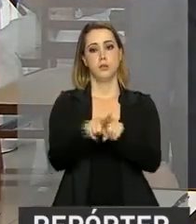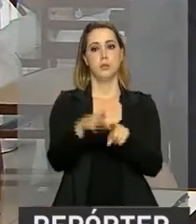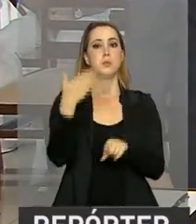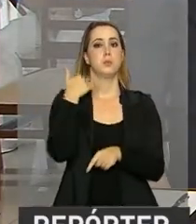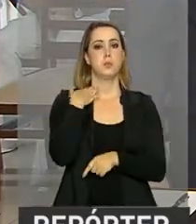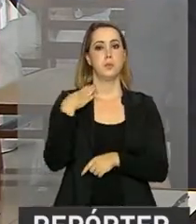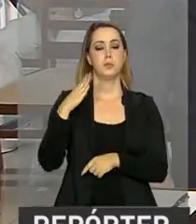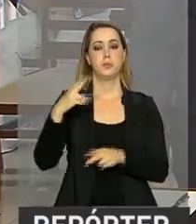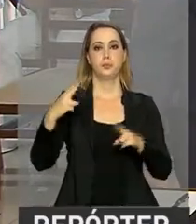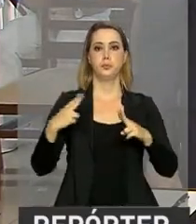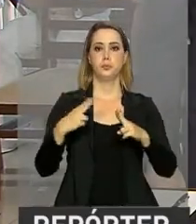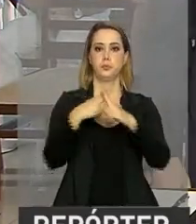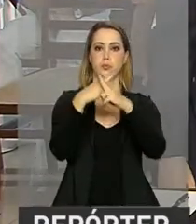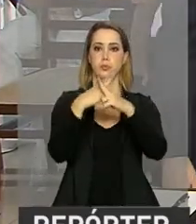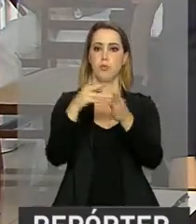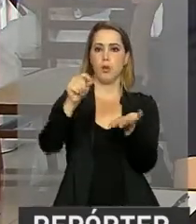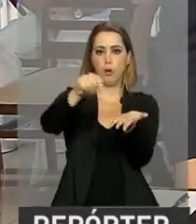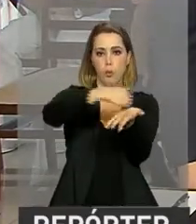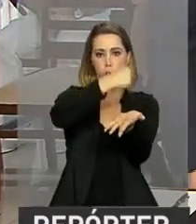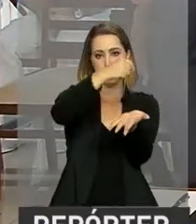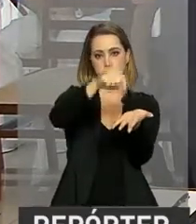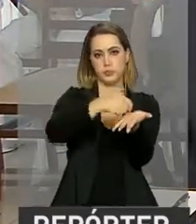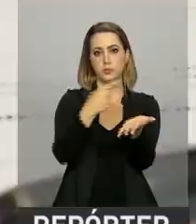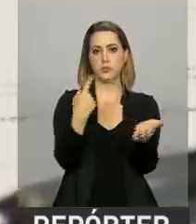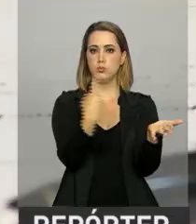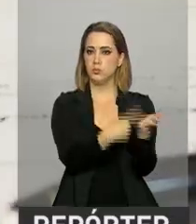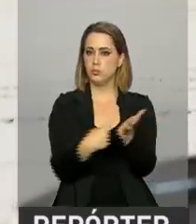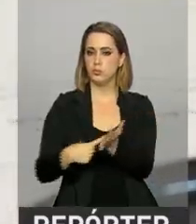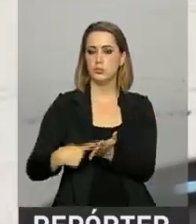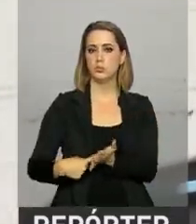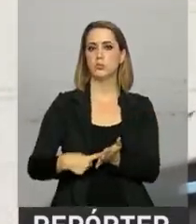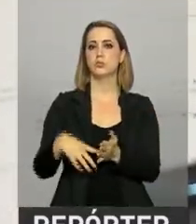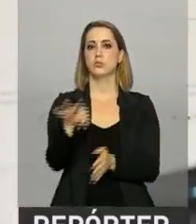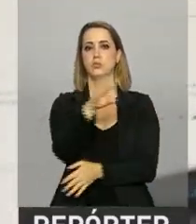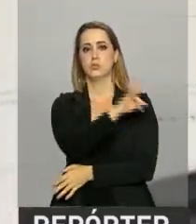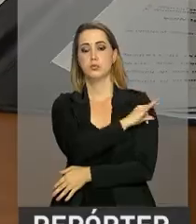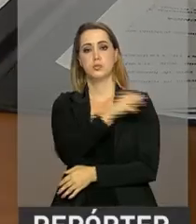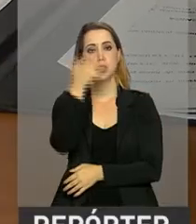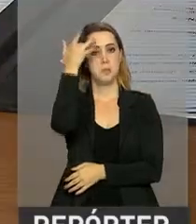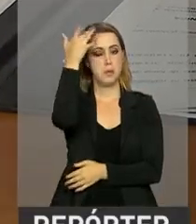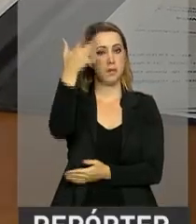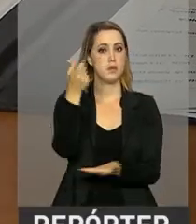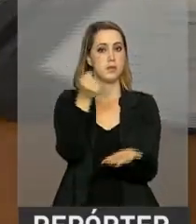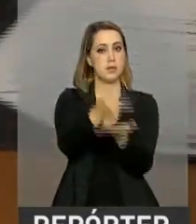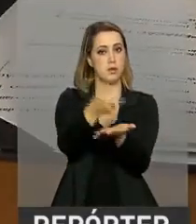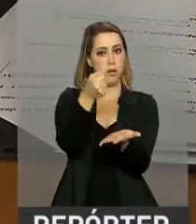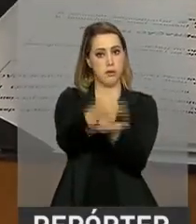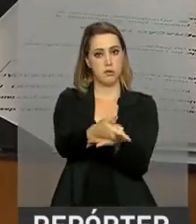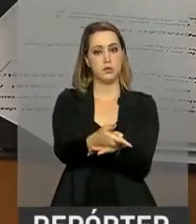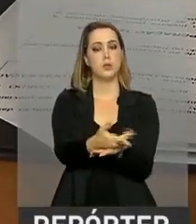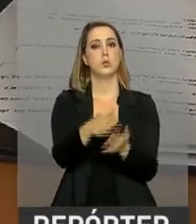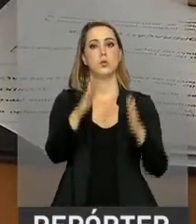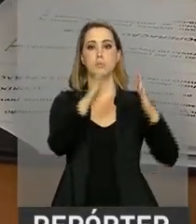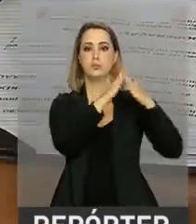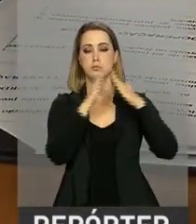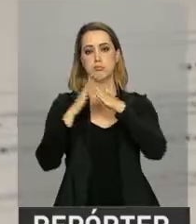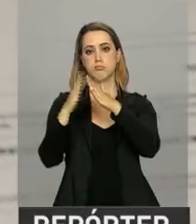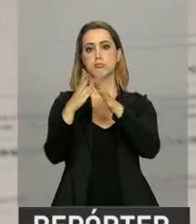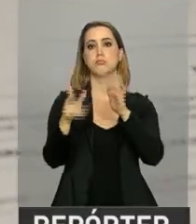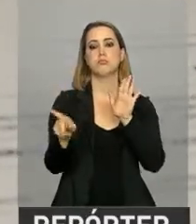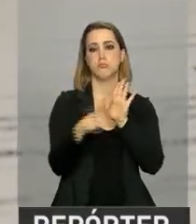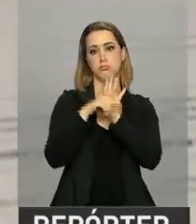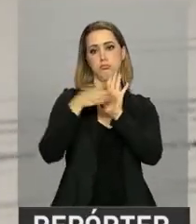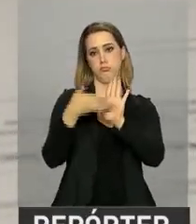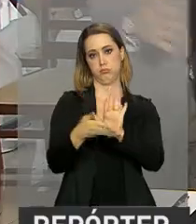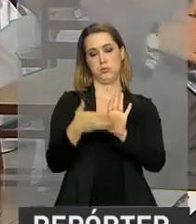Federal assinaram um acordo de cooperação técnica para facilitar a compra do imóvel próprio pelos militares.